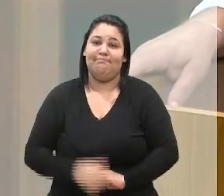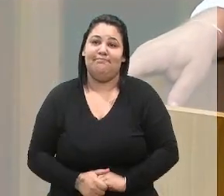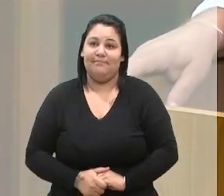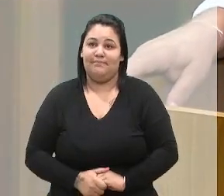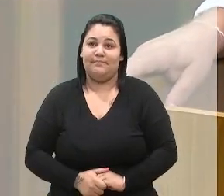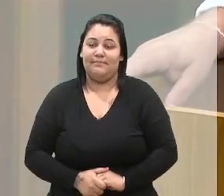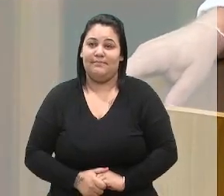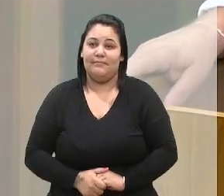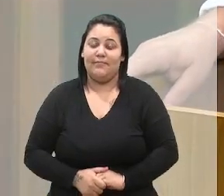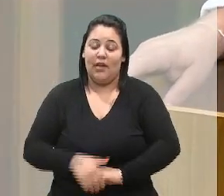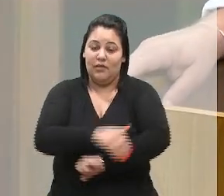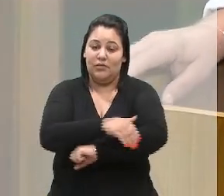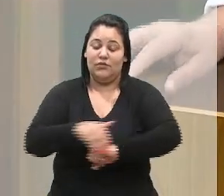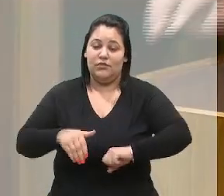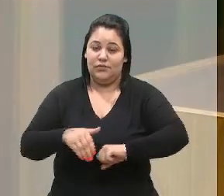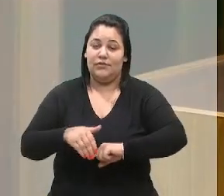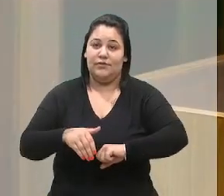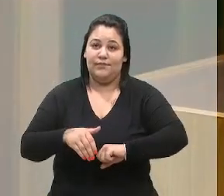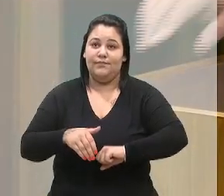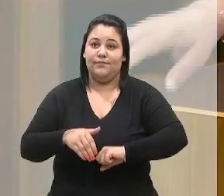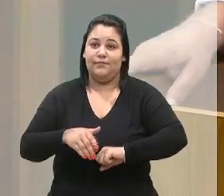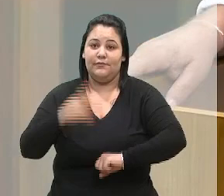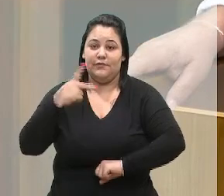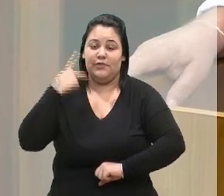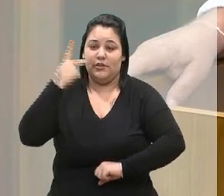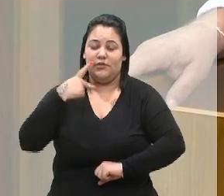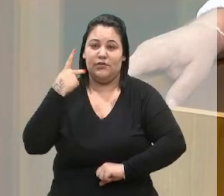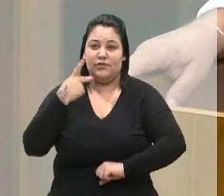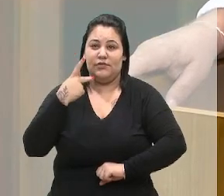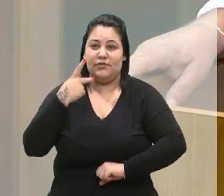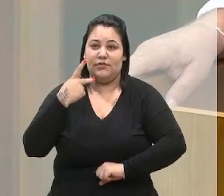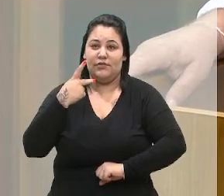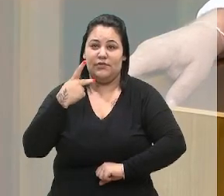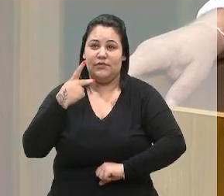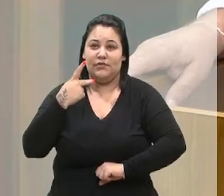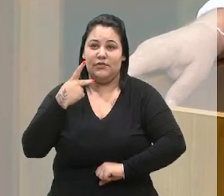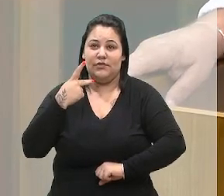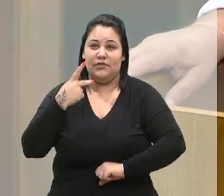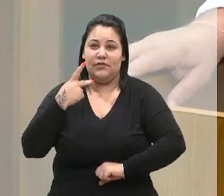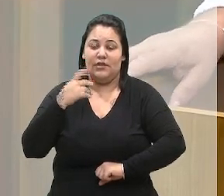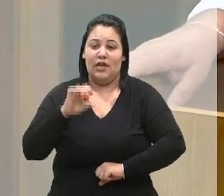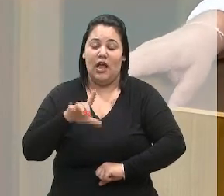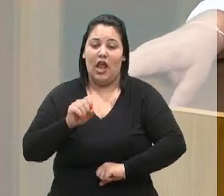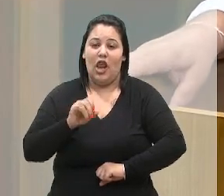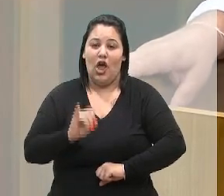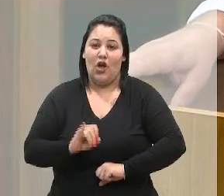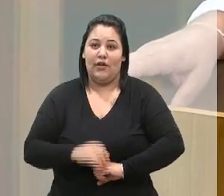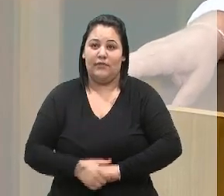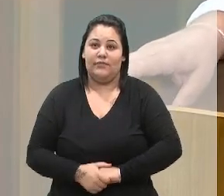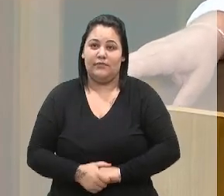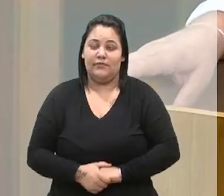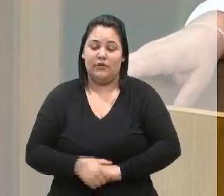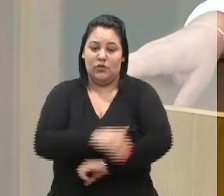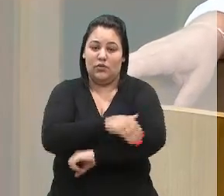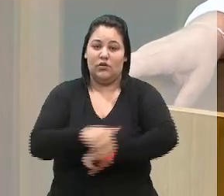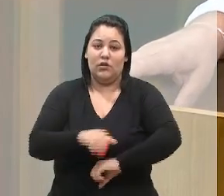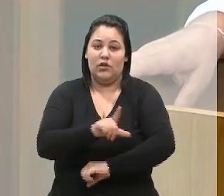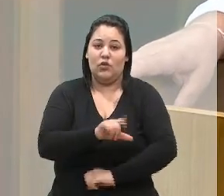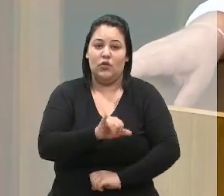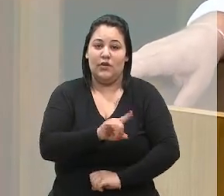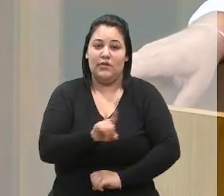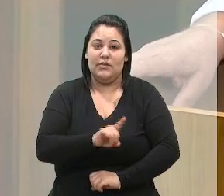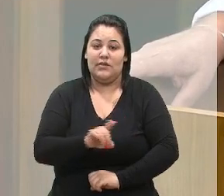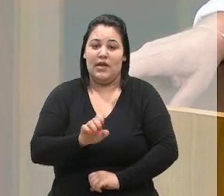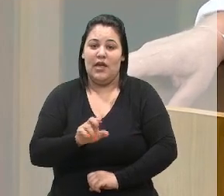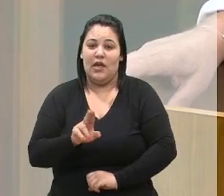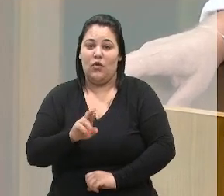aqui pelo então vereador da época, Ed Oral e Frisso. Rua Luiz Eurico Teixeira Lisboa,